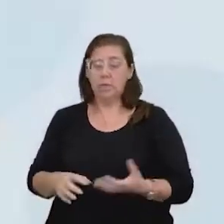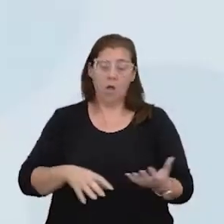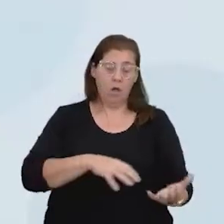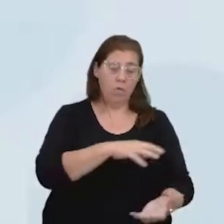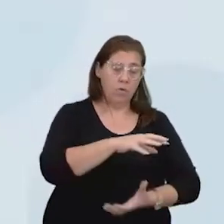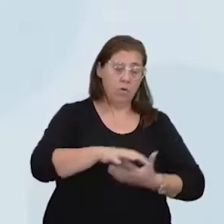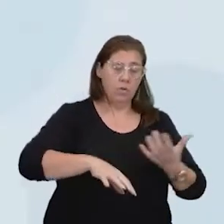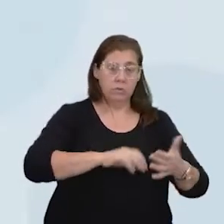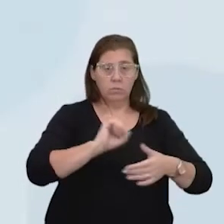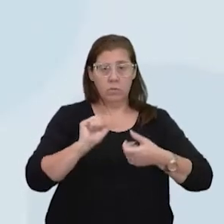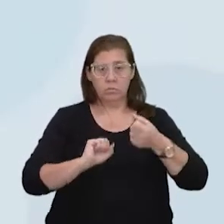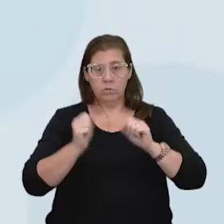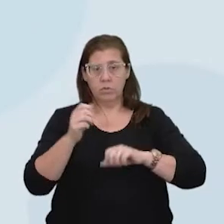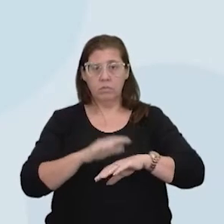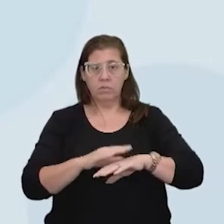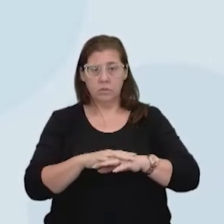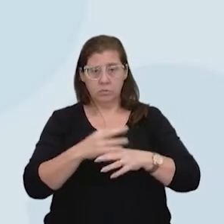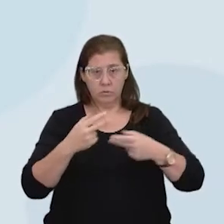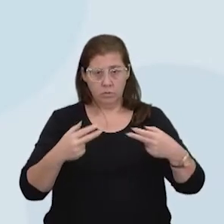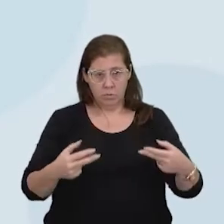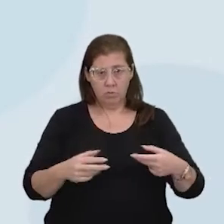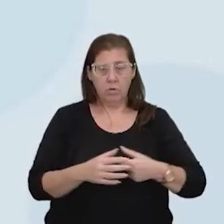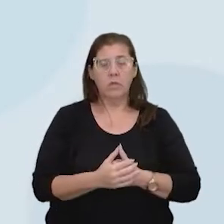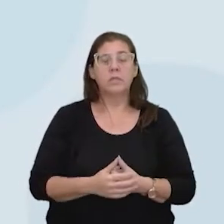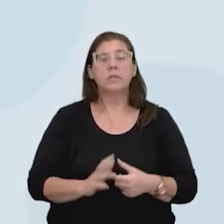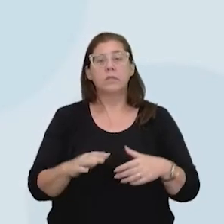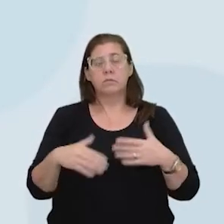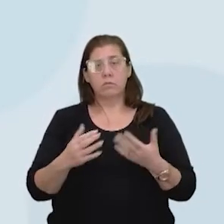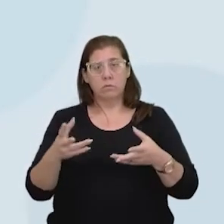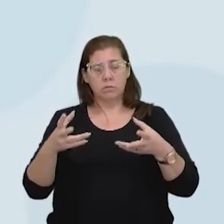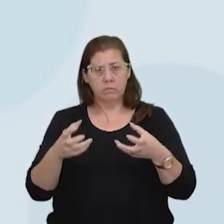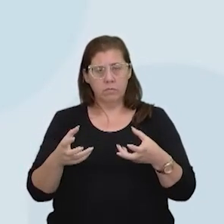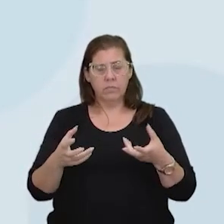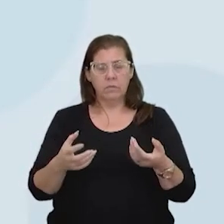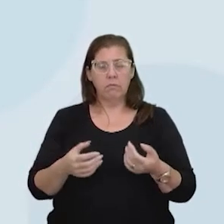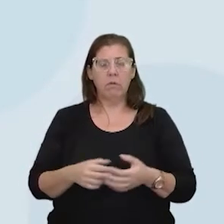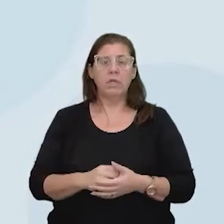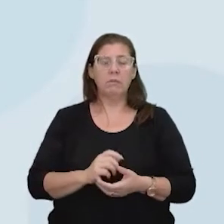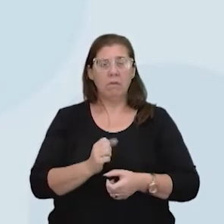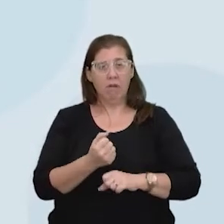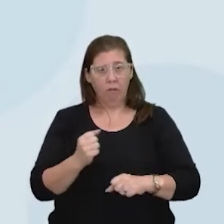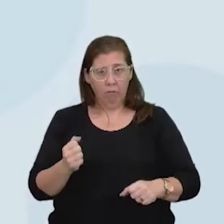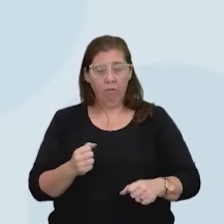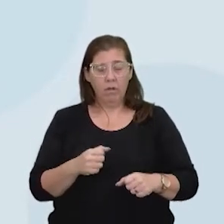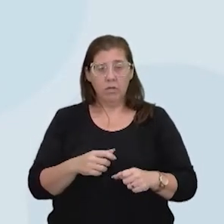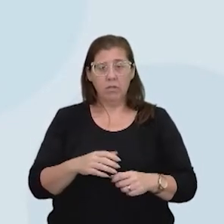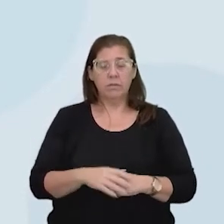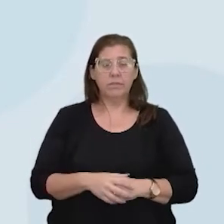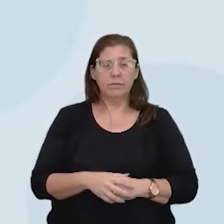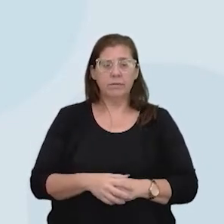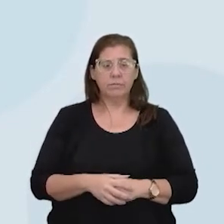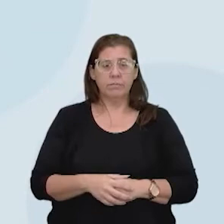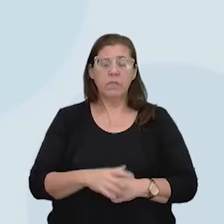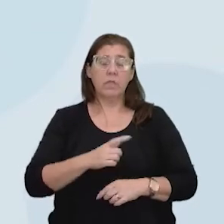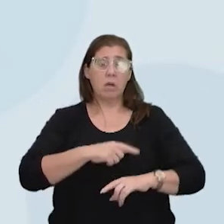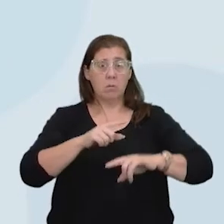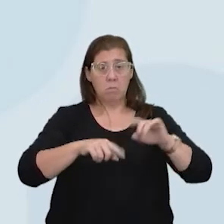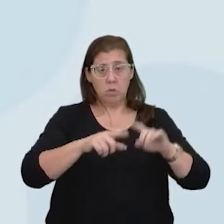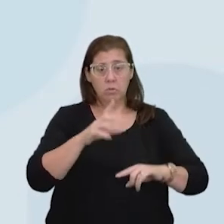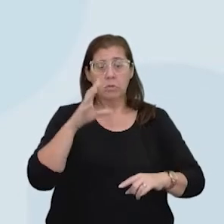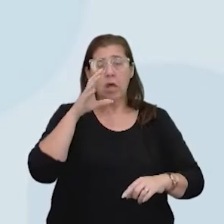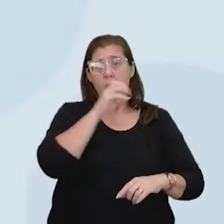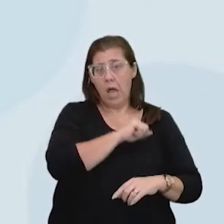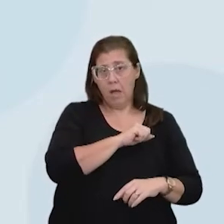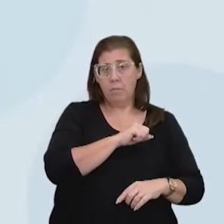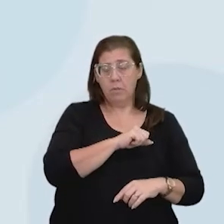vai começar a produzir coisas em larga escala. E quando eu tô falando de larga escala, mais do que o fato de que eu tenho produtos mais rápido em